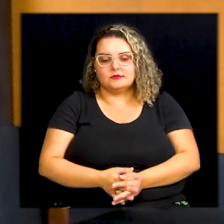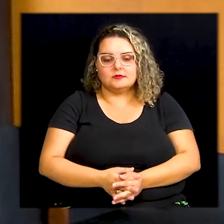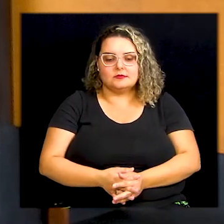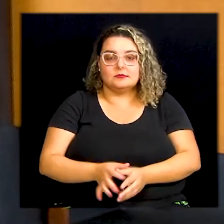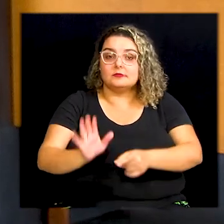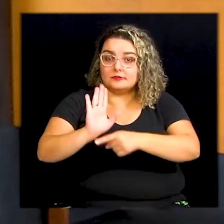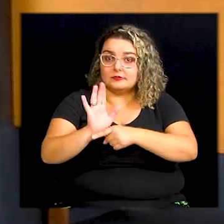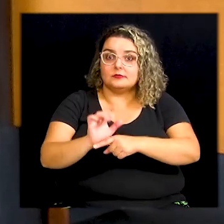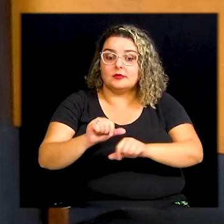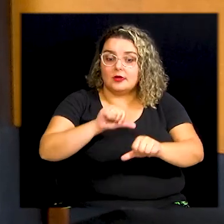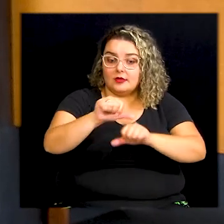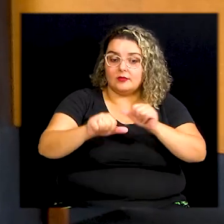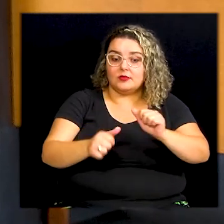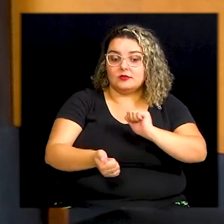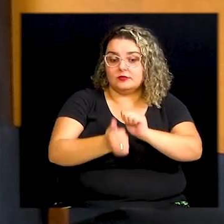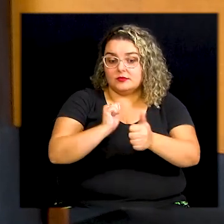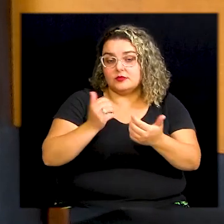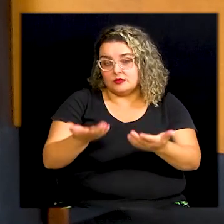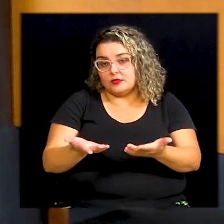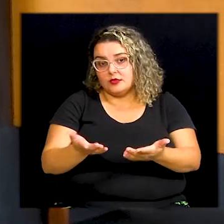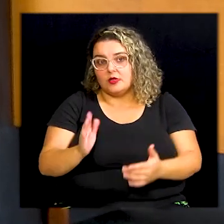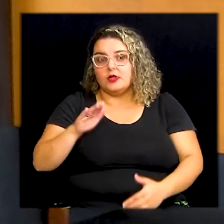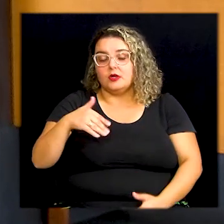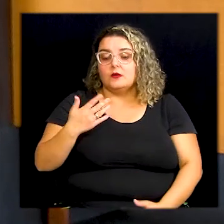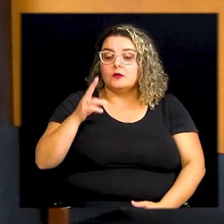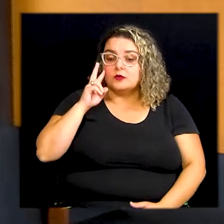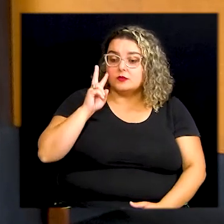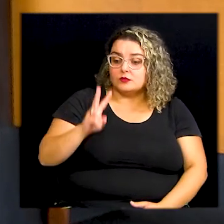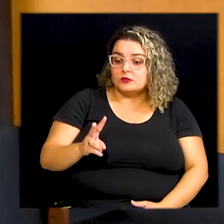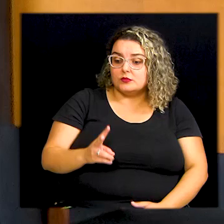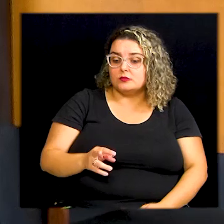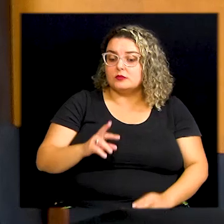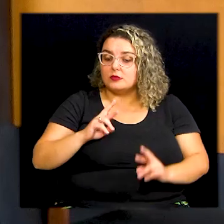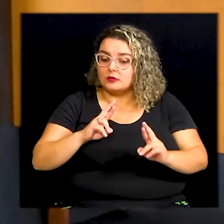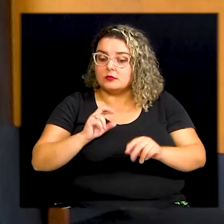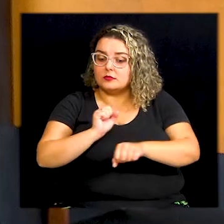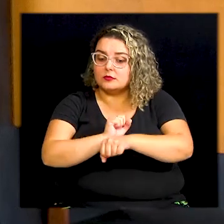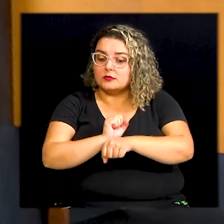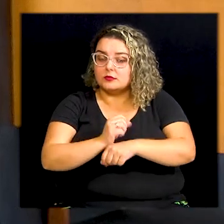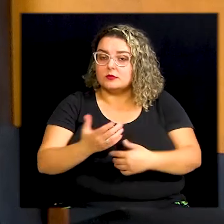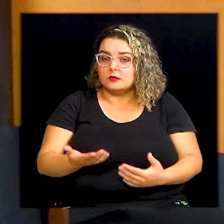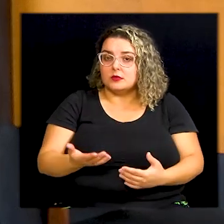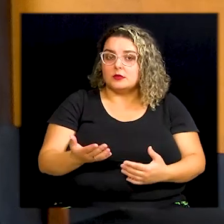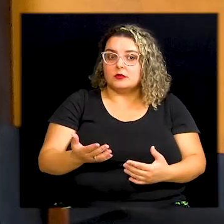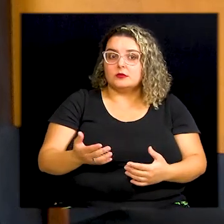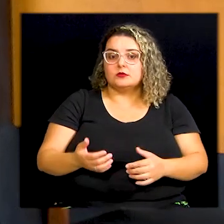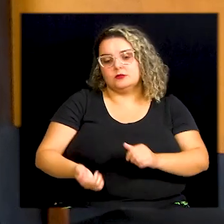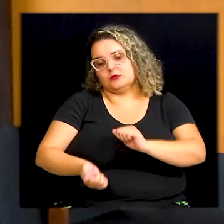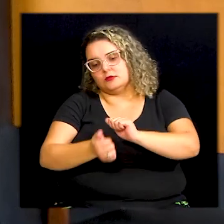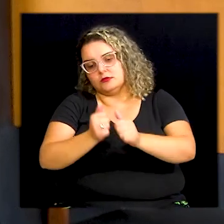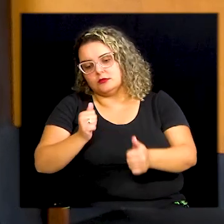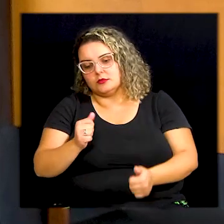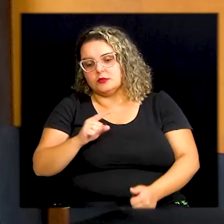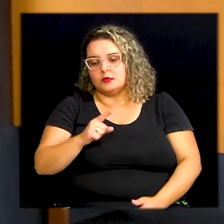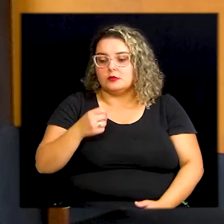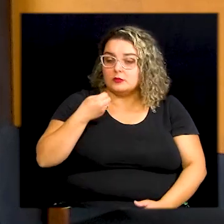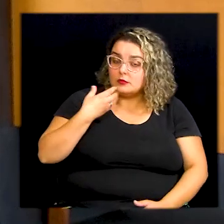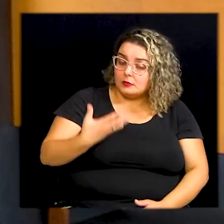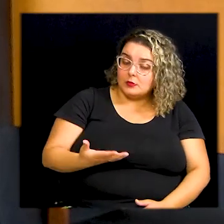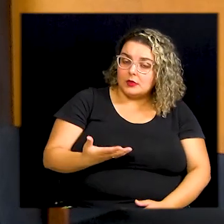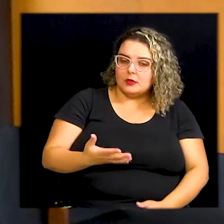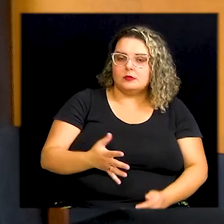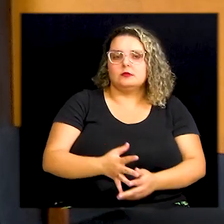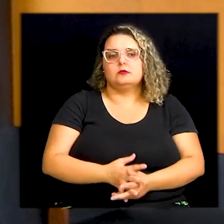do filme lá, coloco no jogo. E quando a gente vê assim, eu espero um pouco, né? Espero a poeira baixar dos jogos, um jogo que eu não fui tão